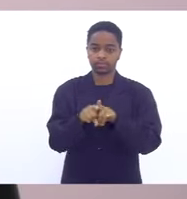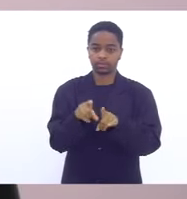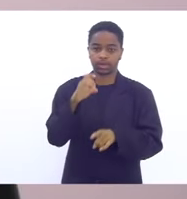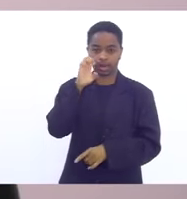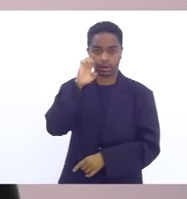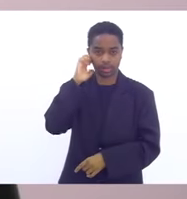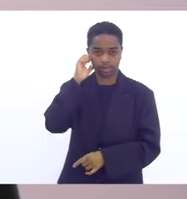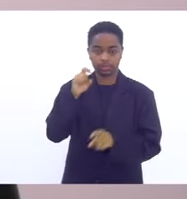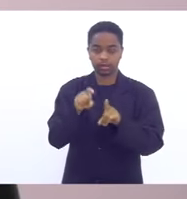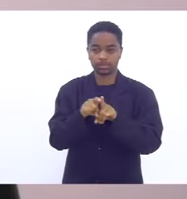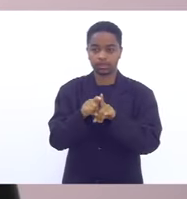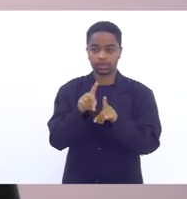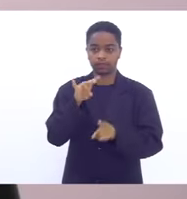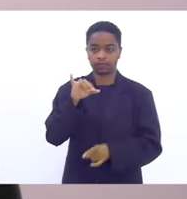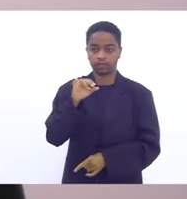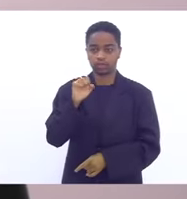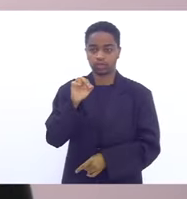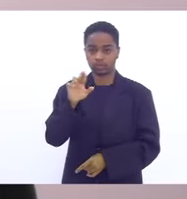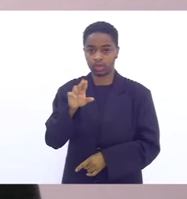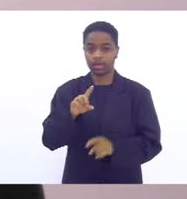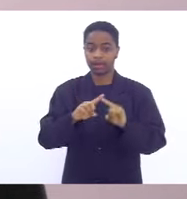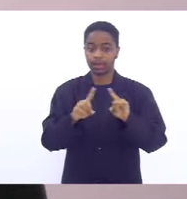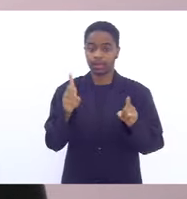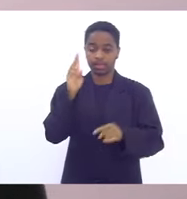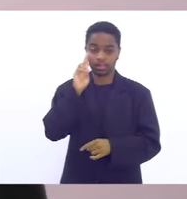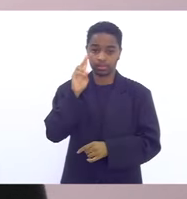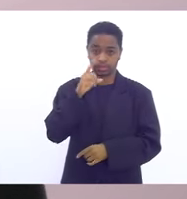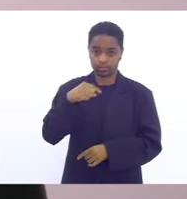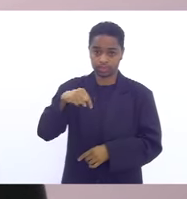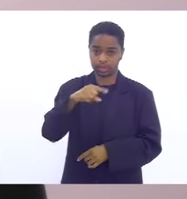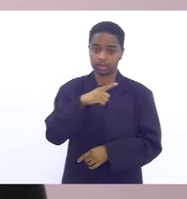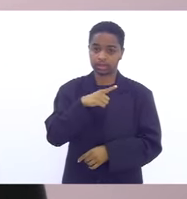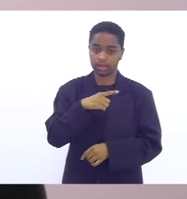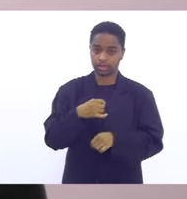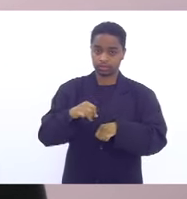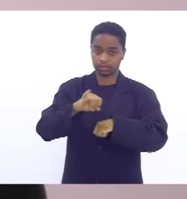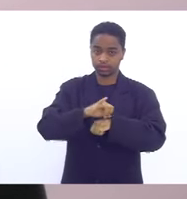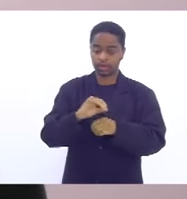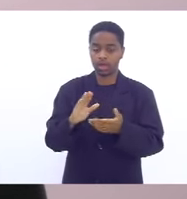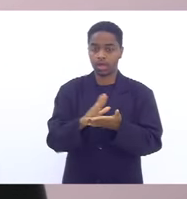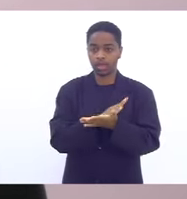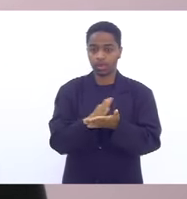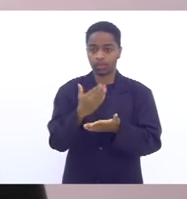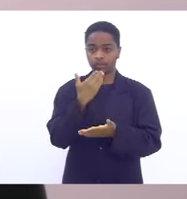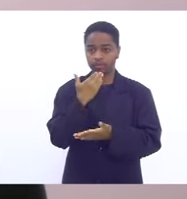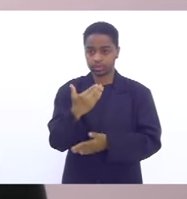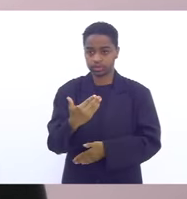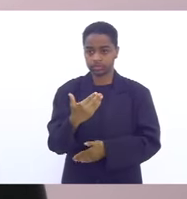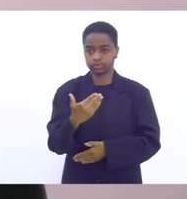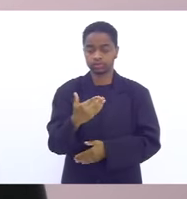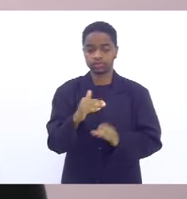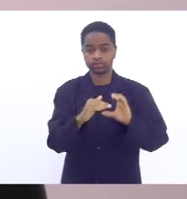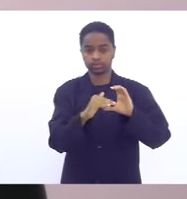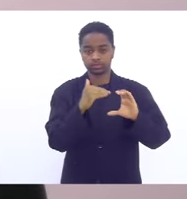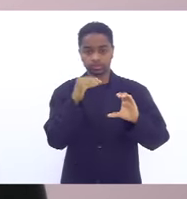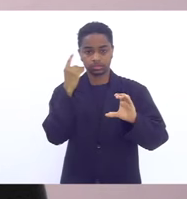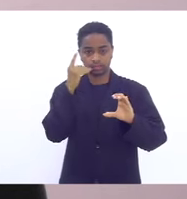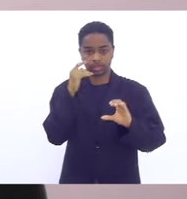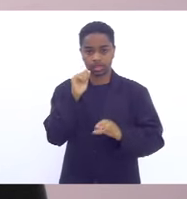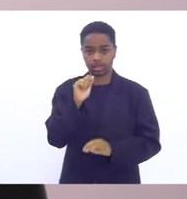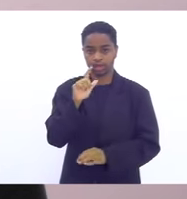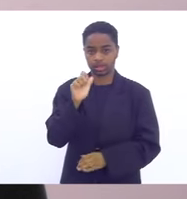Júnior. Mas lembrando aqui que há sobre a mesa algumas deliberações, deliberação encaminhada pelo deputado Alan